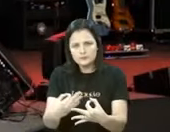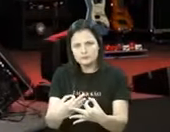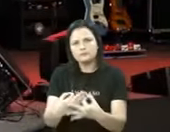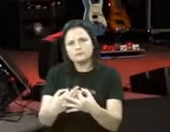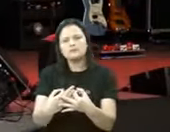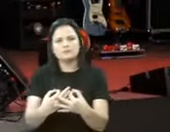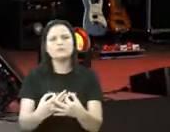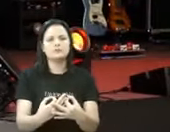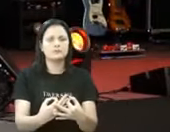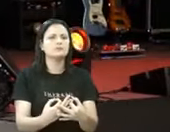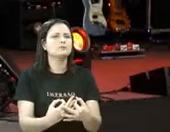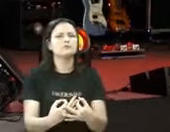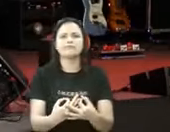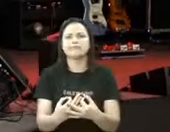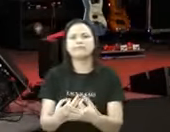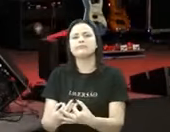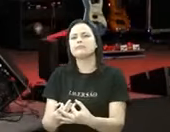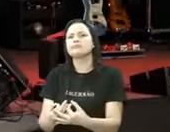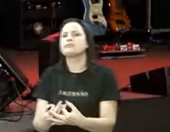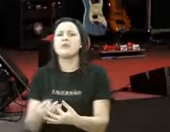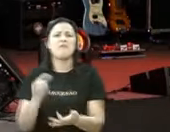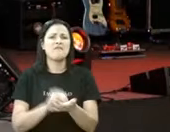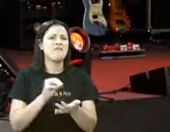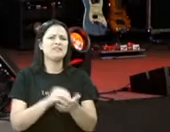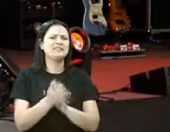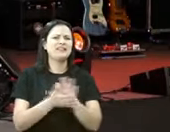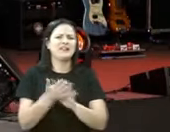Não fica não, Samaria, nenhuma área debilitada.